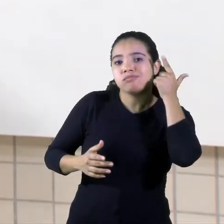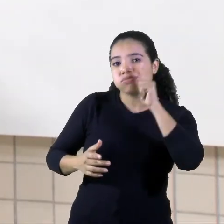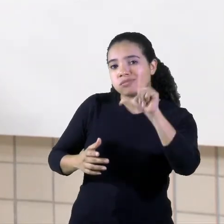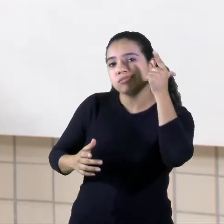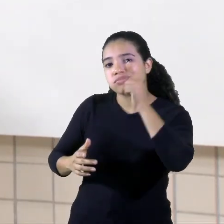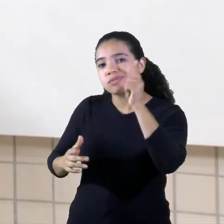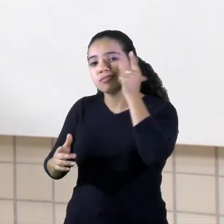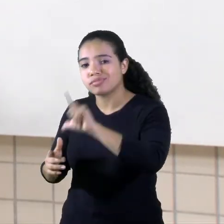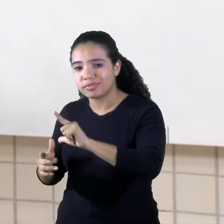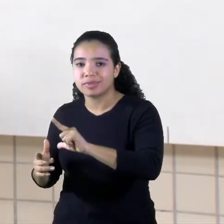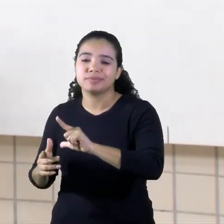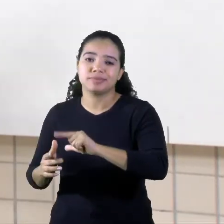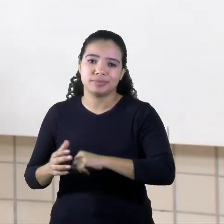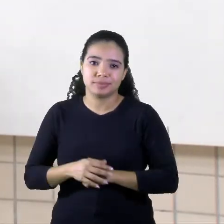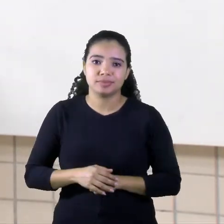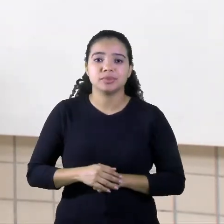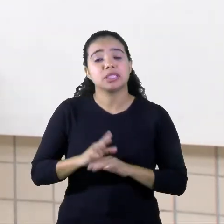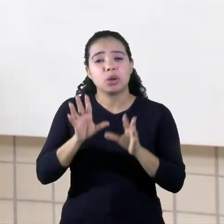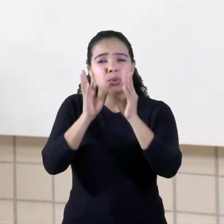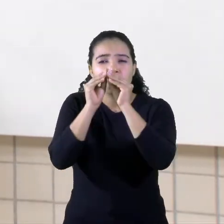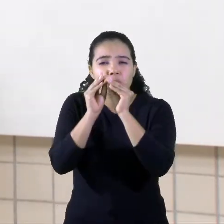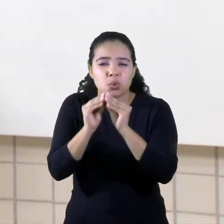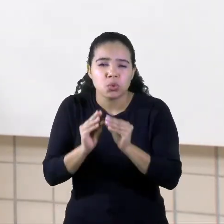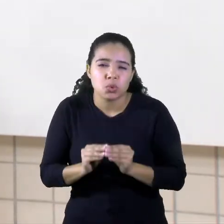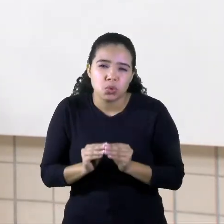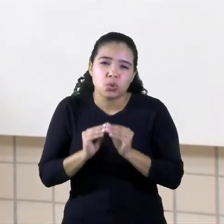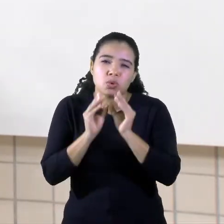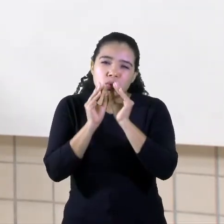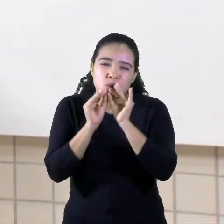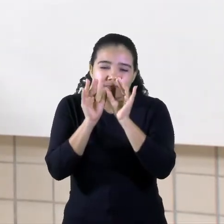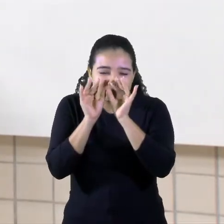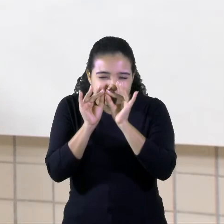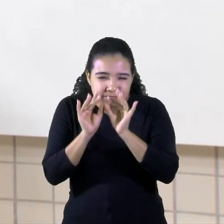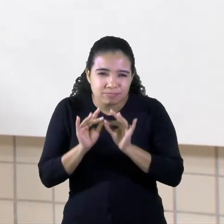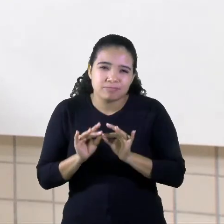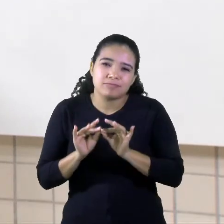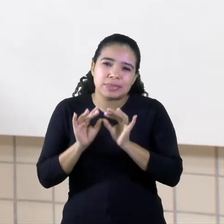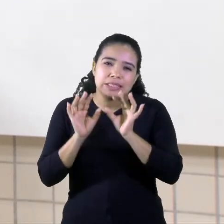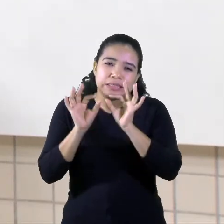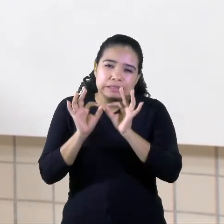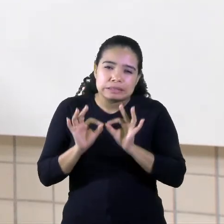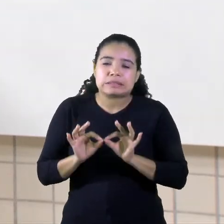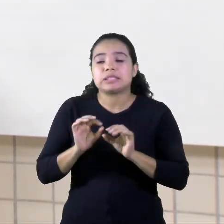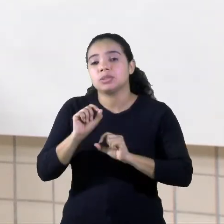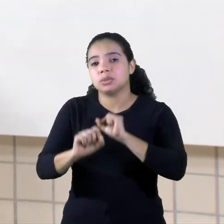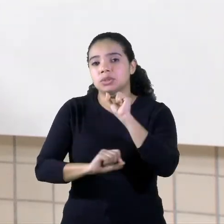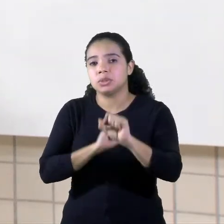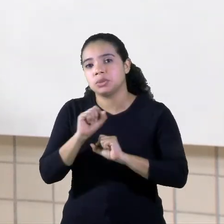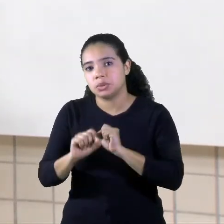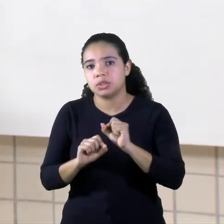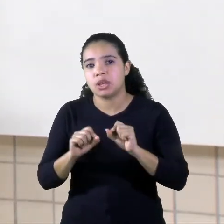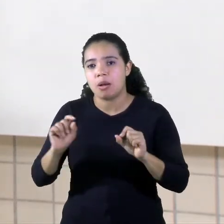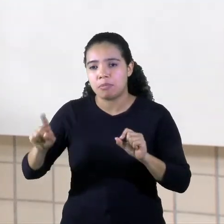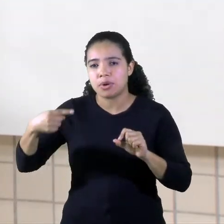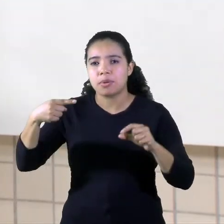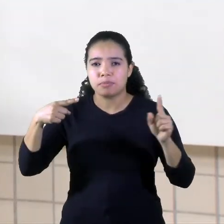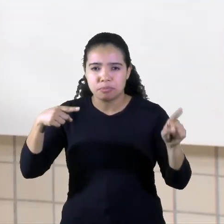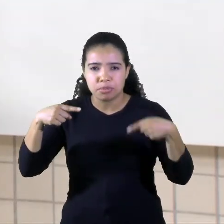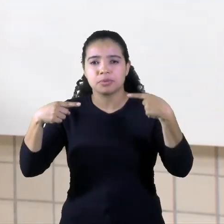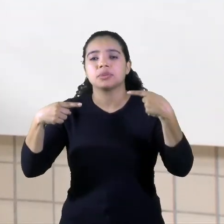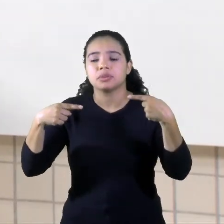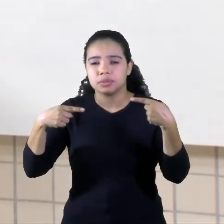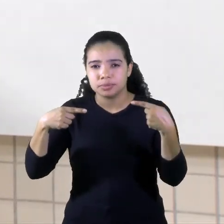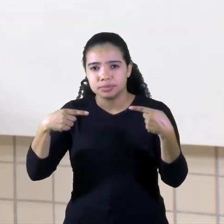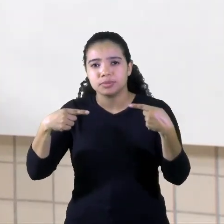Bem, esse é um resumo bem estratificado do que foi o conflito que a gente chama